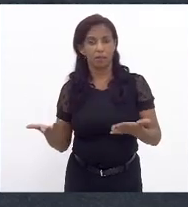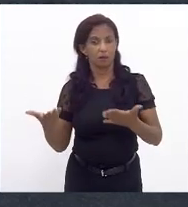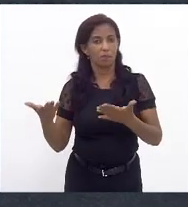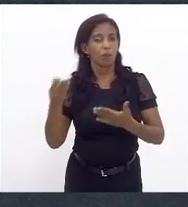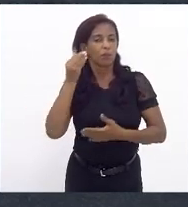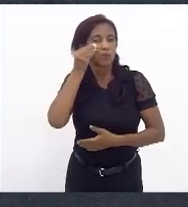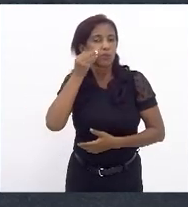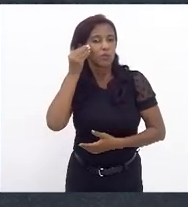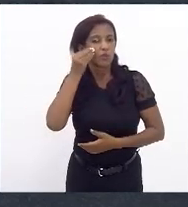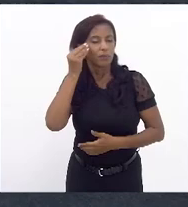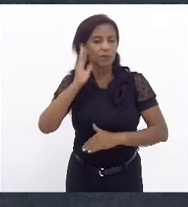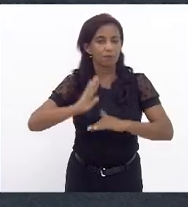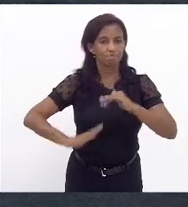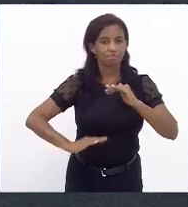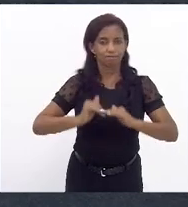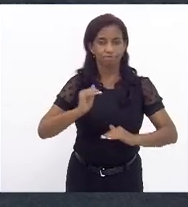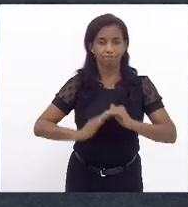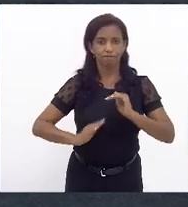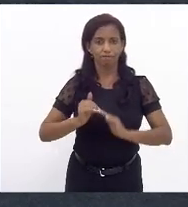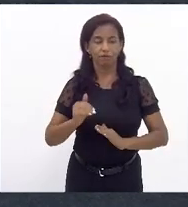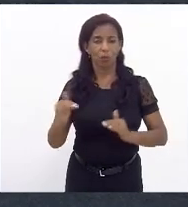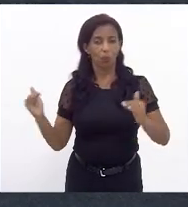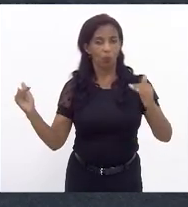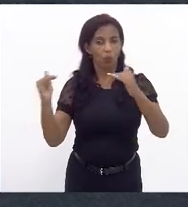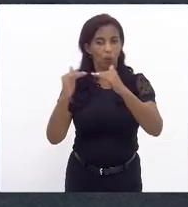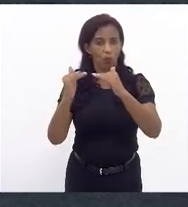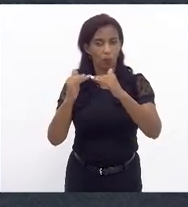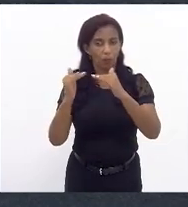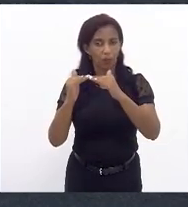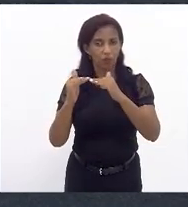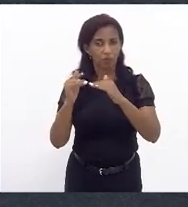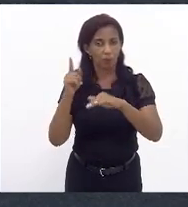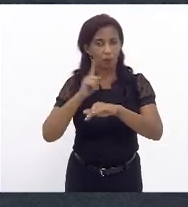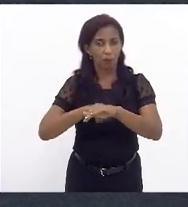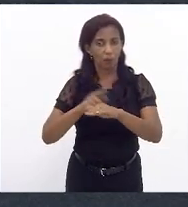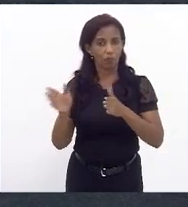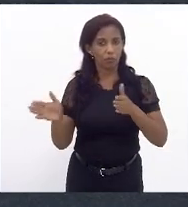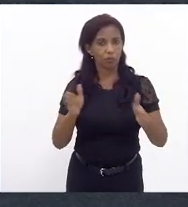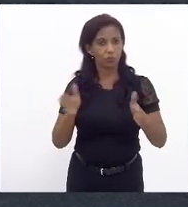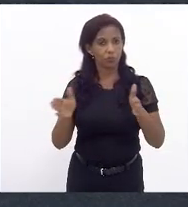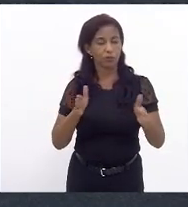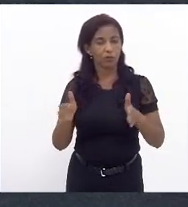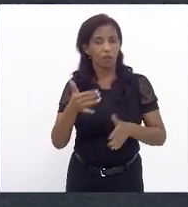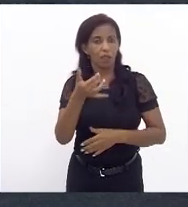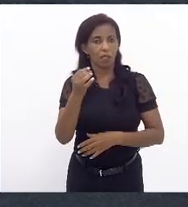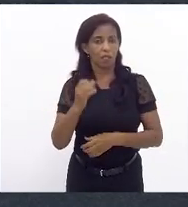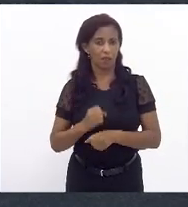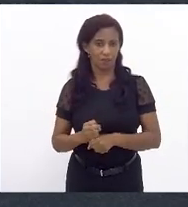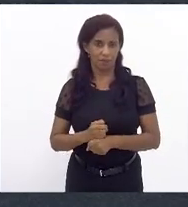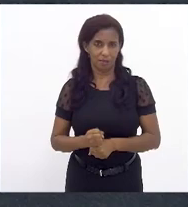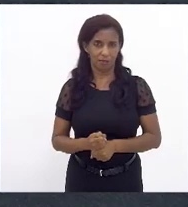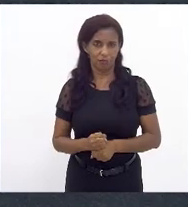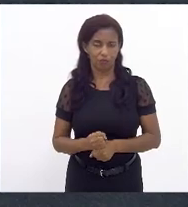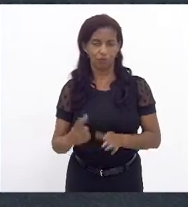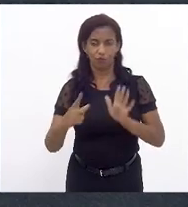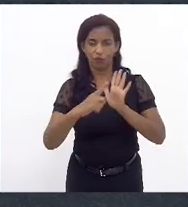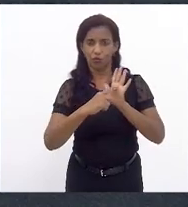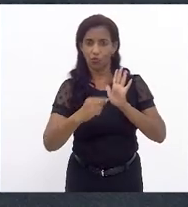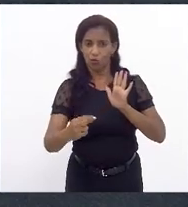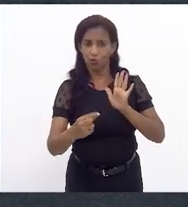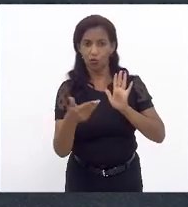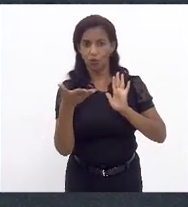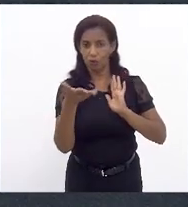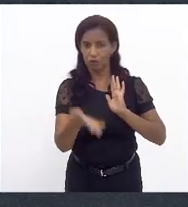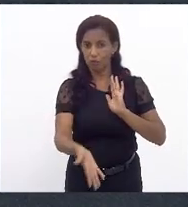por experiência profissional compatível por prazo superior a 10 anos. O indicado em